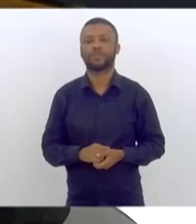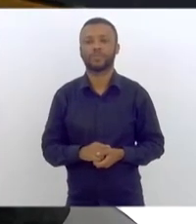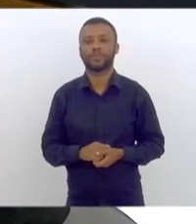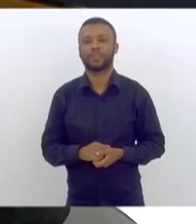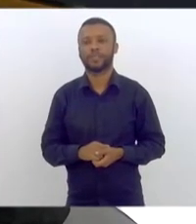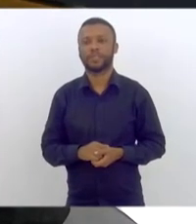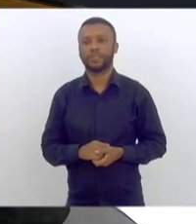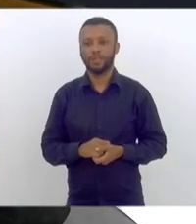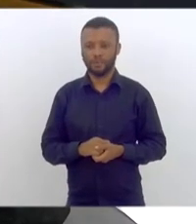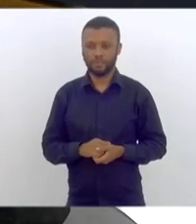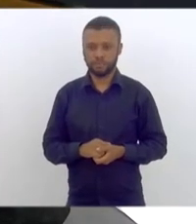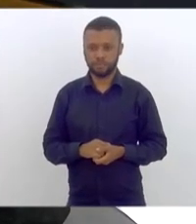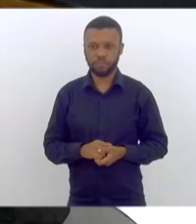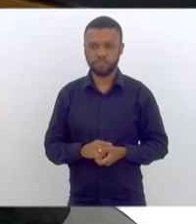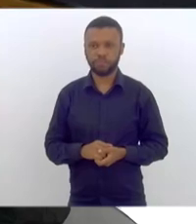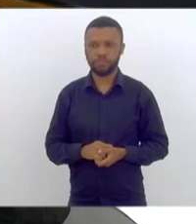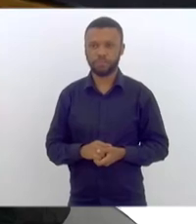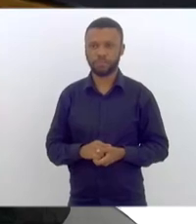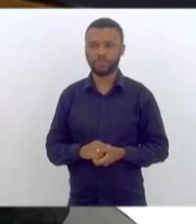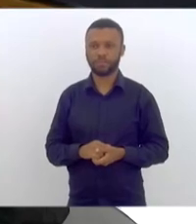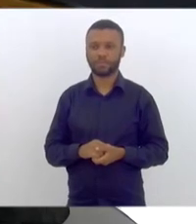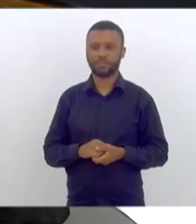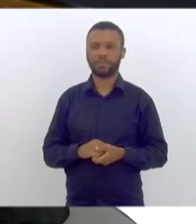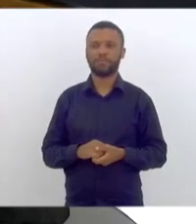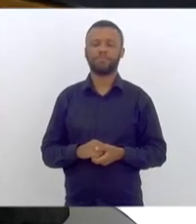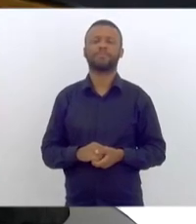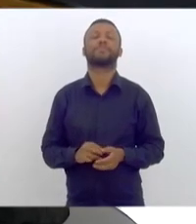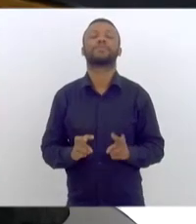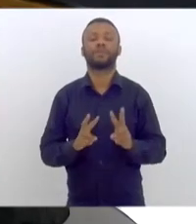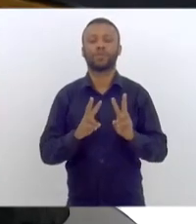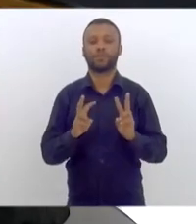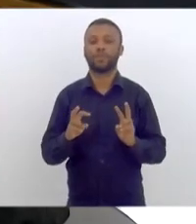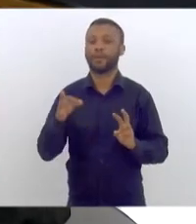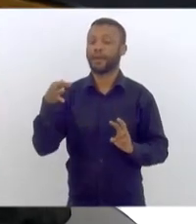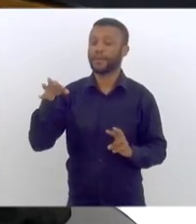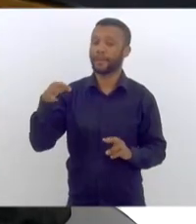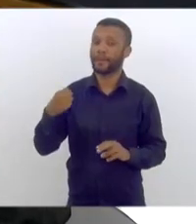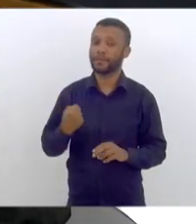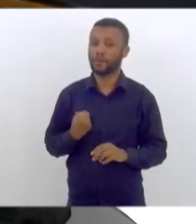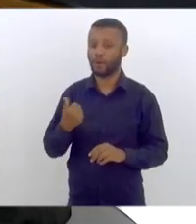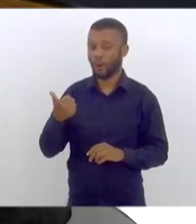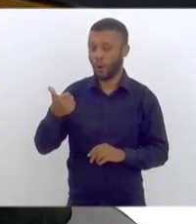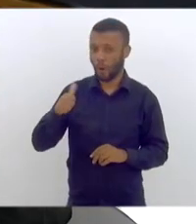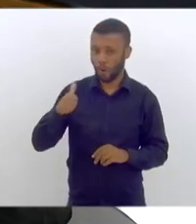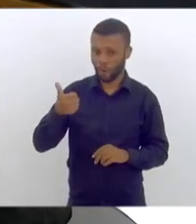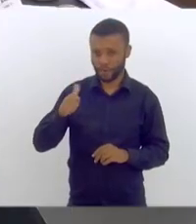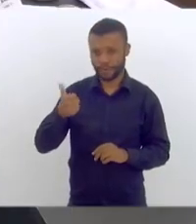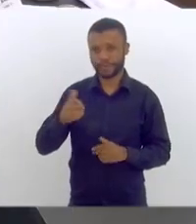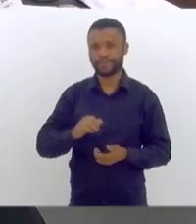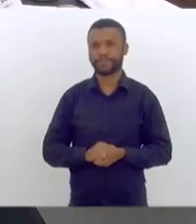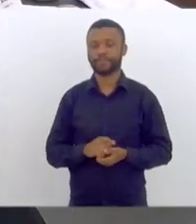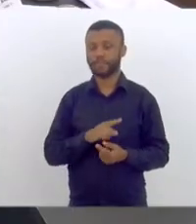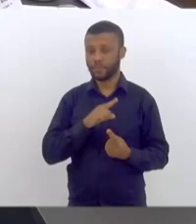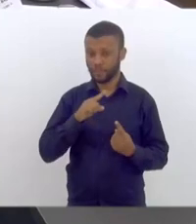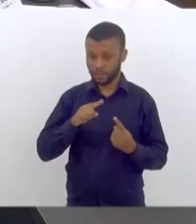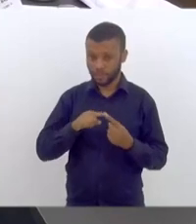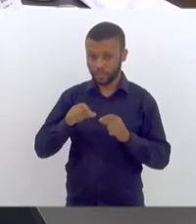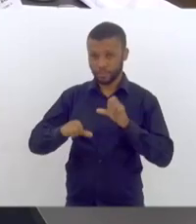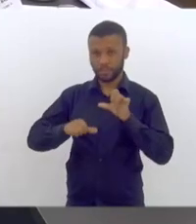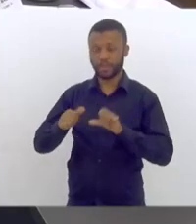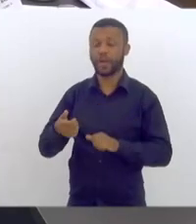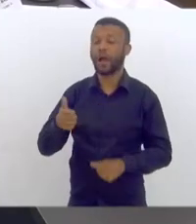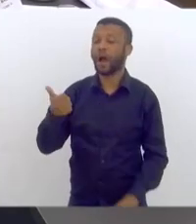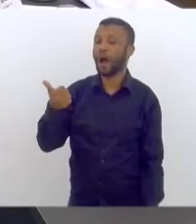essa cesta para quem tá acompanhando no outro arquivo é a página 9 é aqui tá alterando 11b que